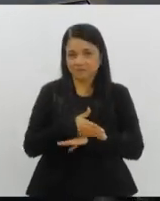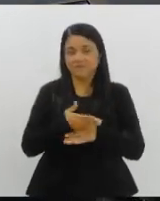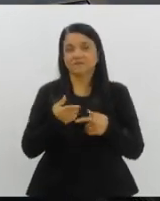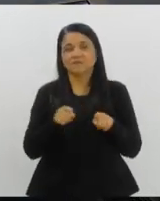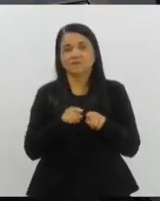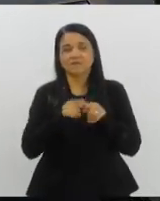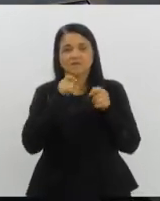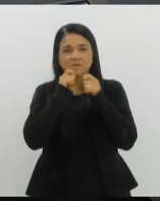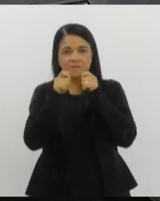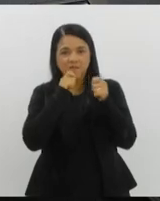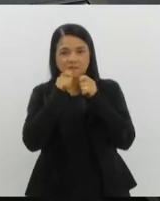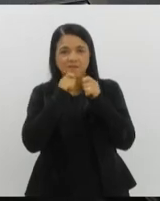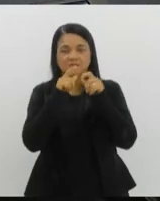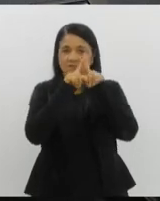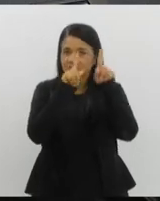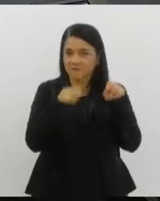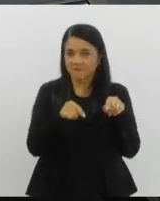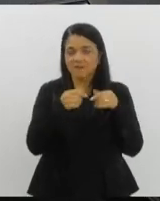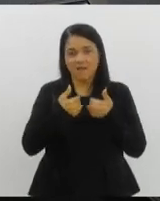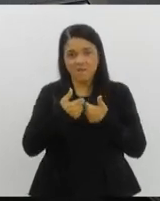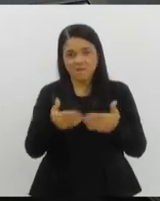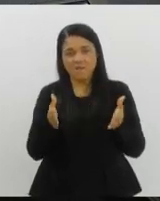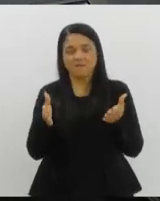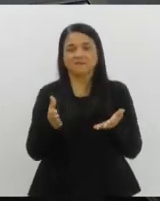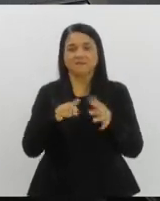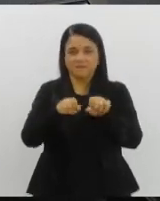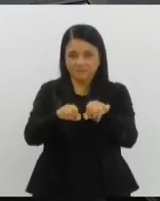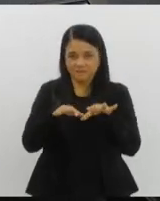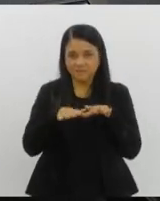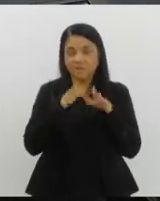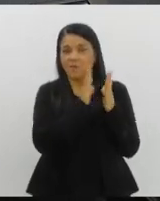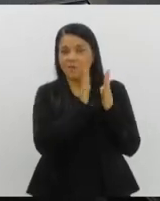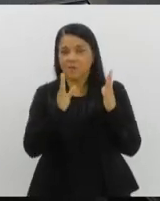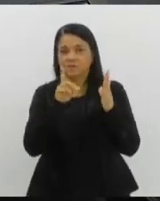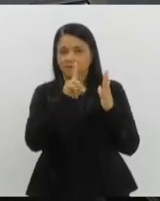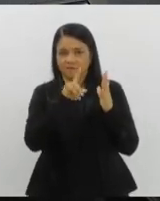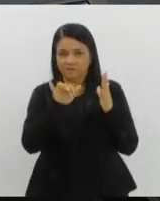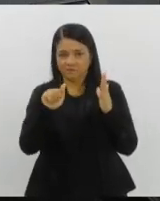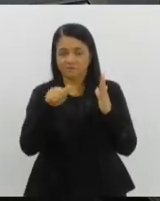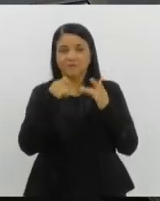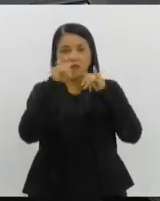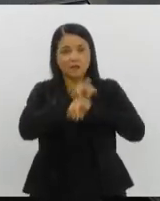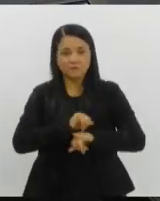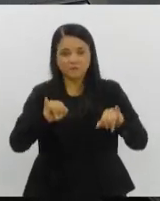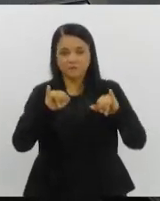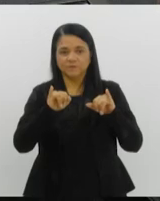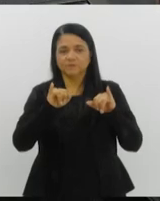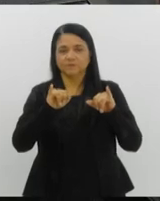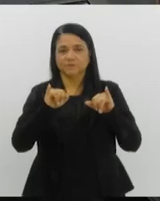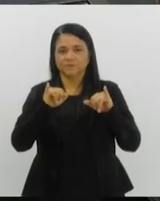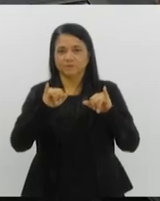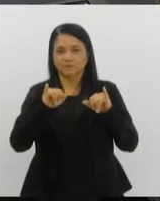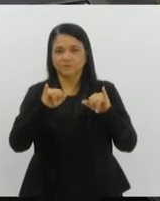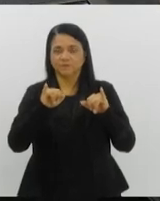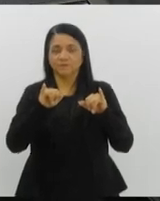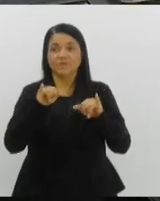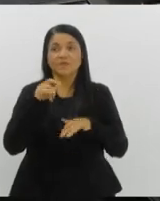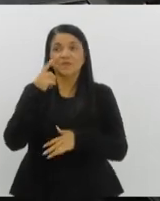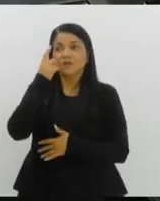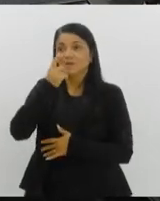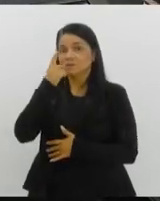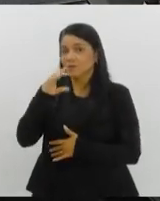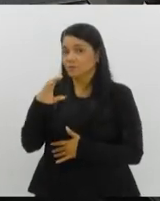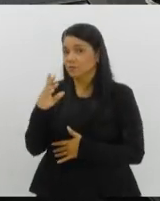imprensa, sejam todos bem-vindos. Está reaberta a sessão, passa-se a ordem do dia. Anuncio, deputado